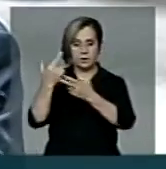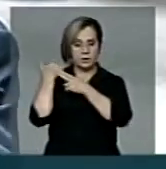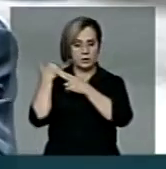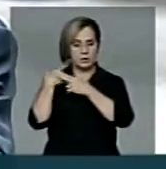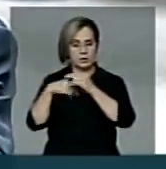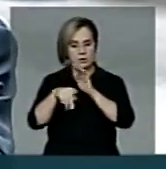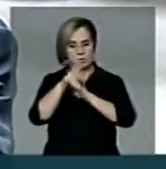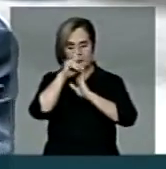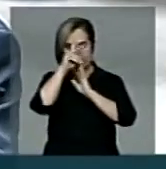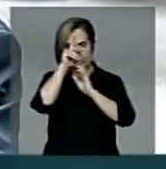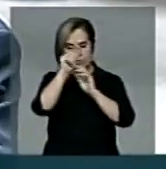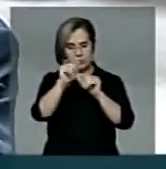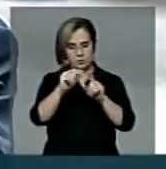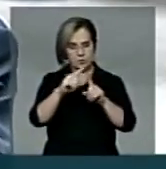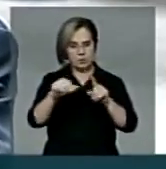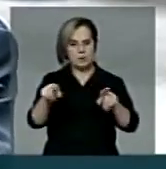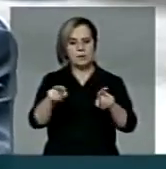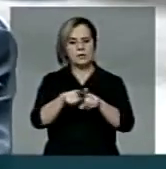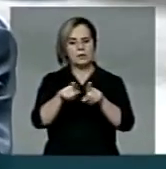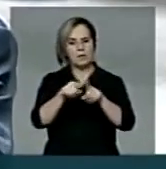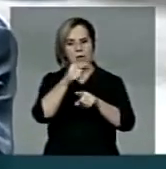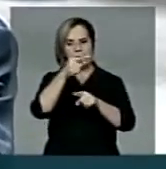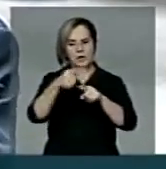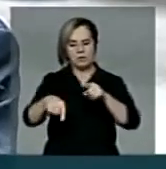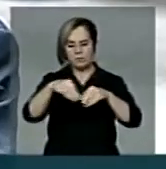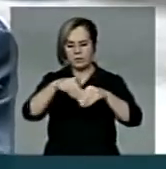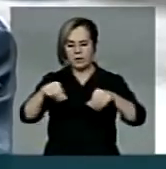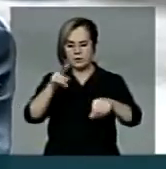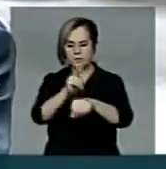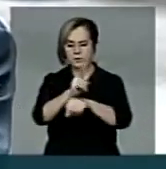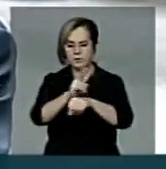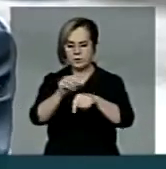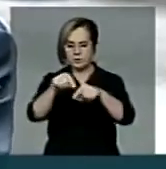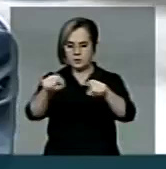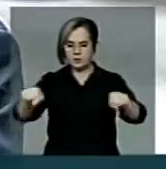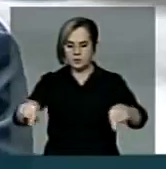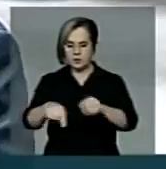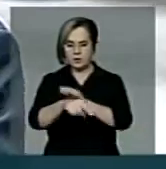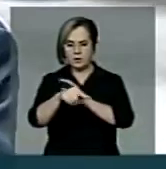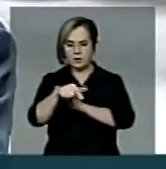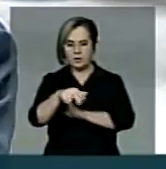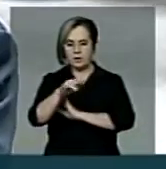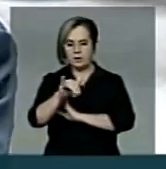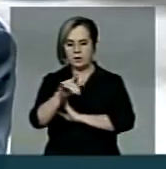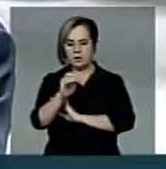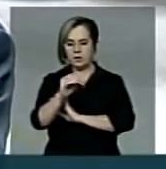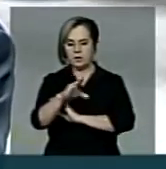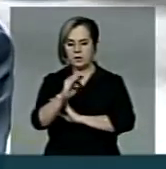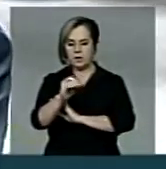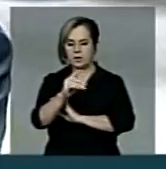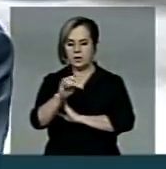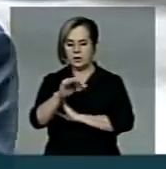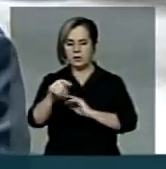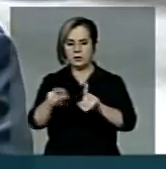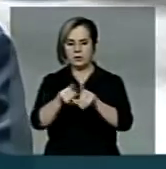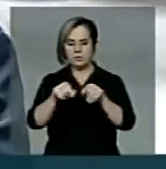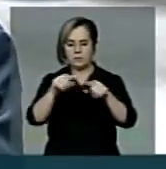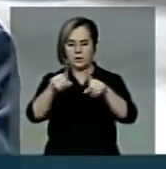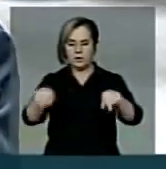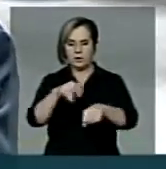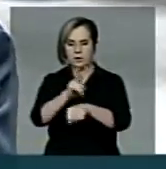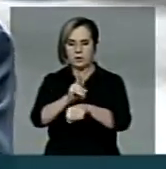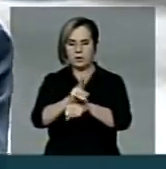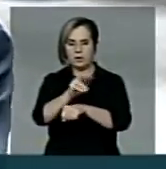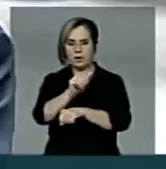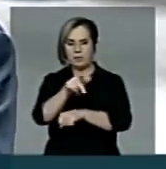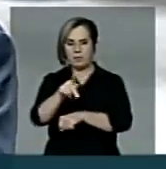Executivo, mas também impede também a demarcação das terras dos quilombolas e das áreas de preservação ambiental. Ou